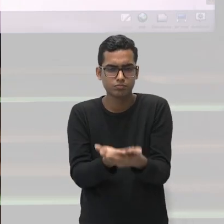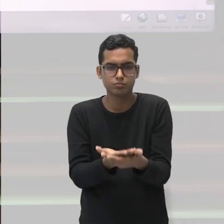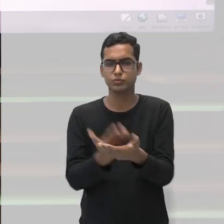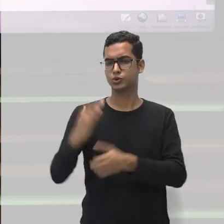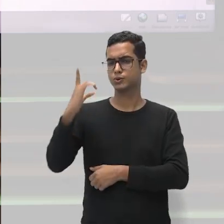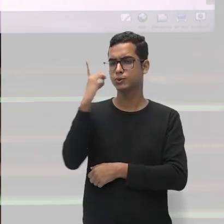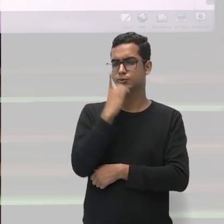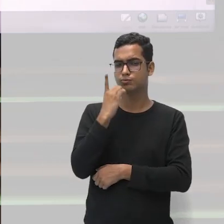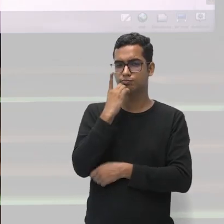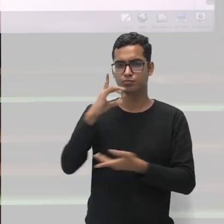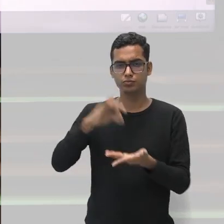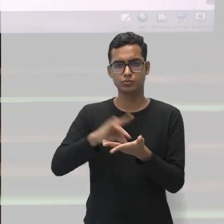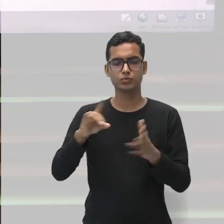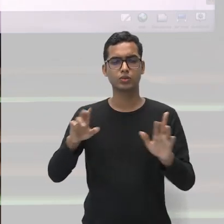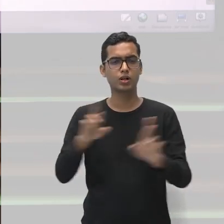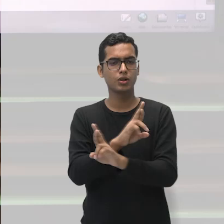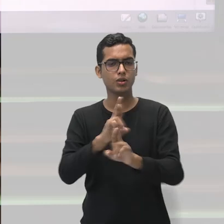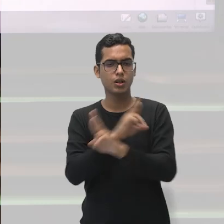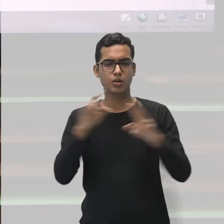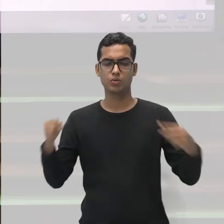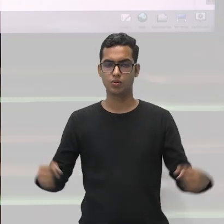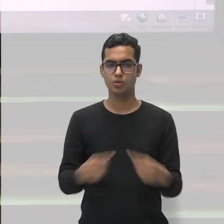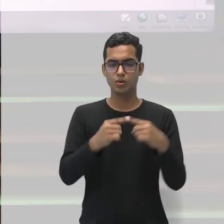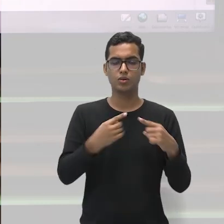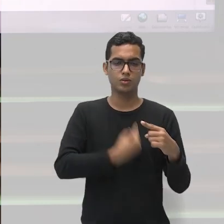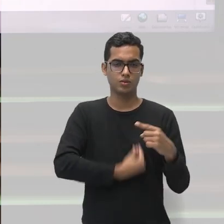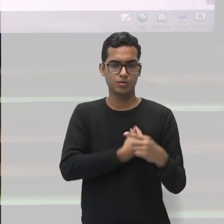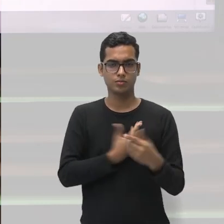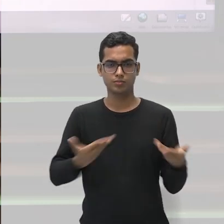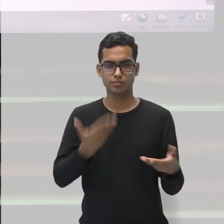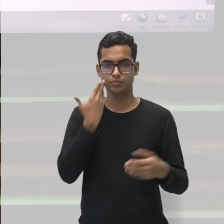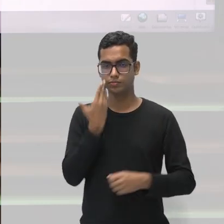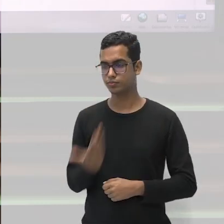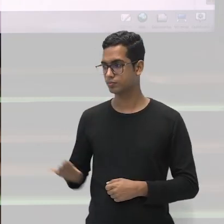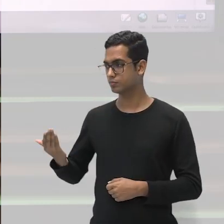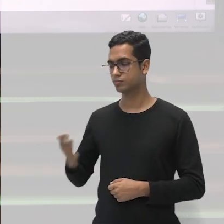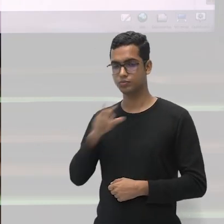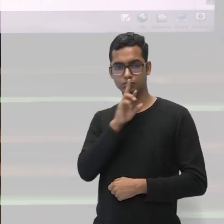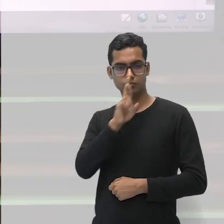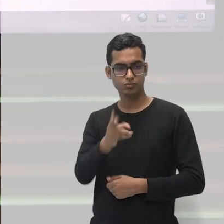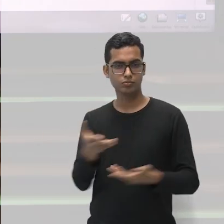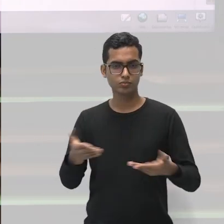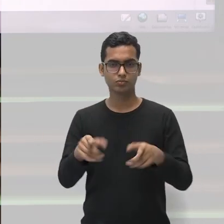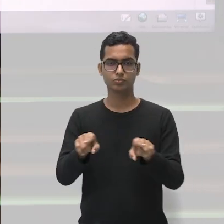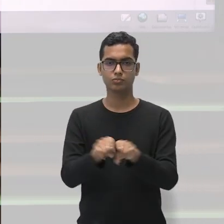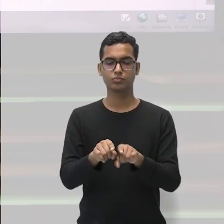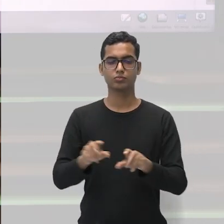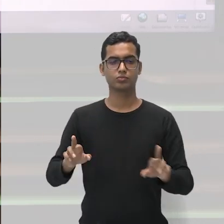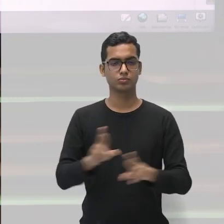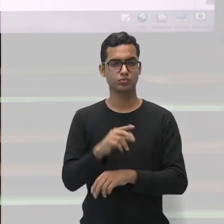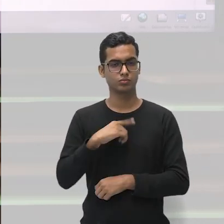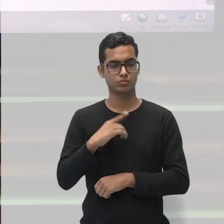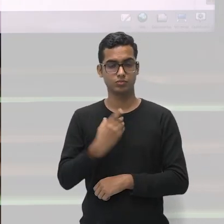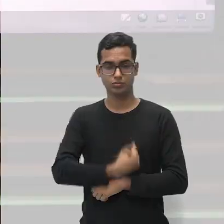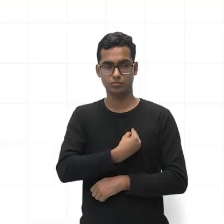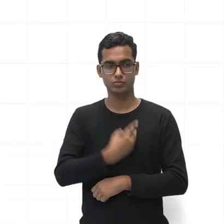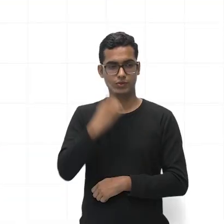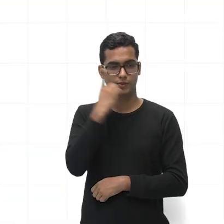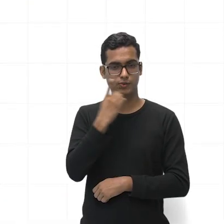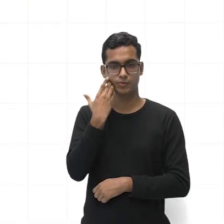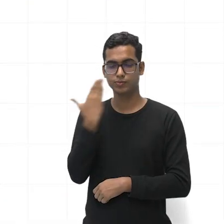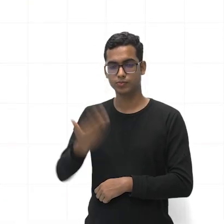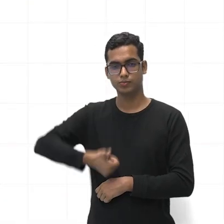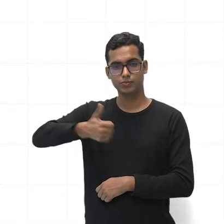seja, vamos utilizar essas operações na resolução de problemas do nosso dia a dia. Então, me acompanhem aí no